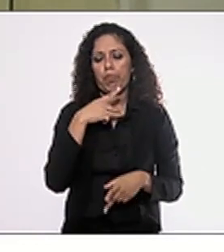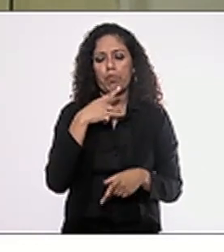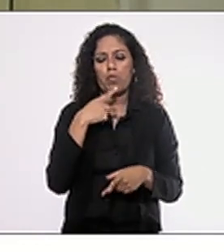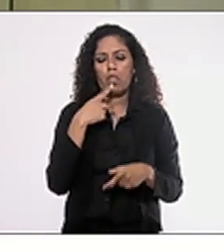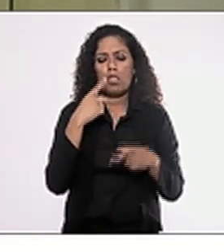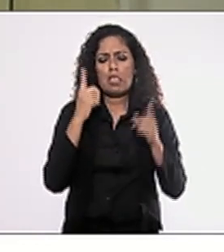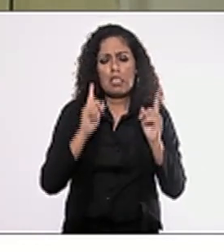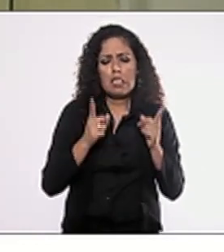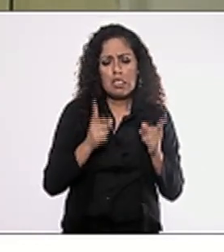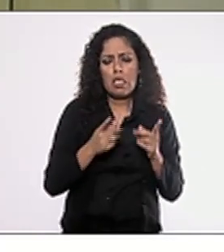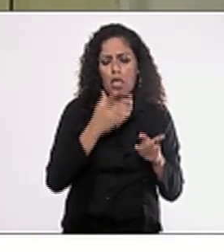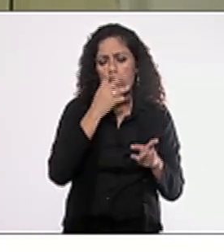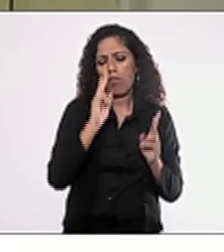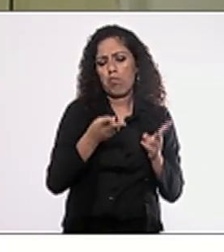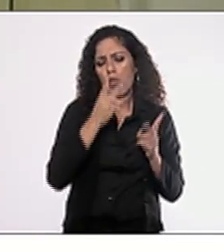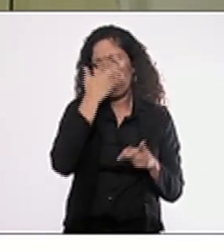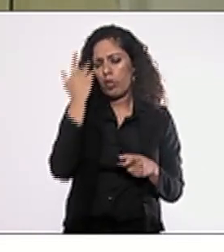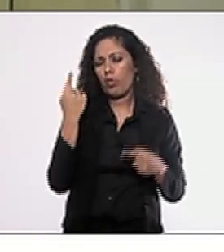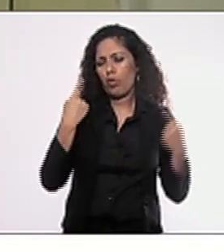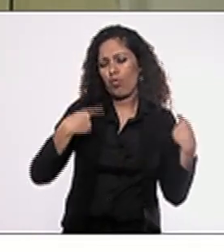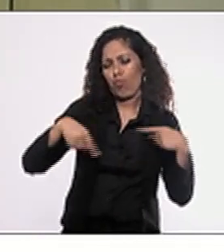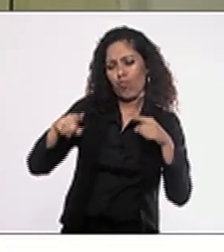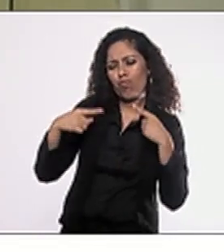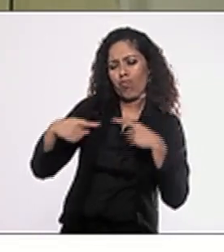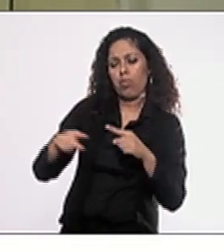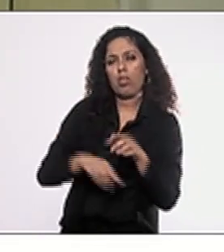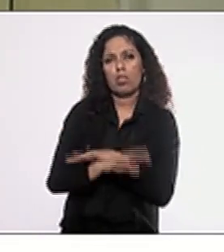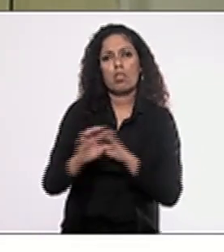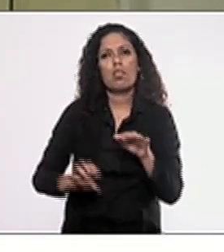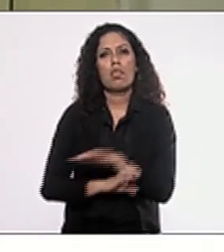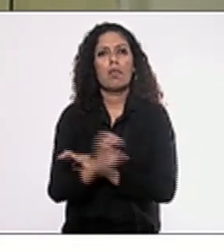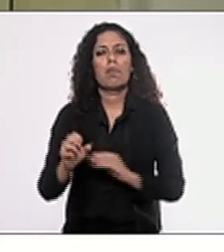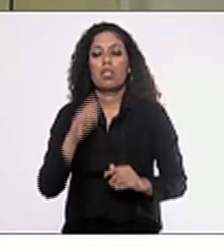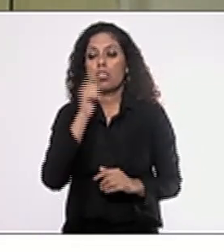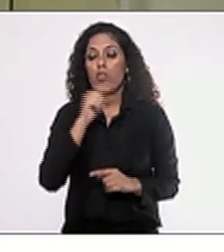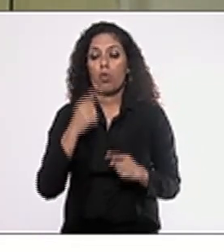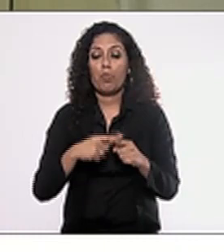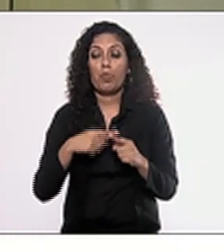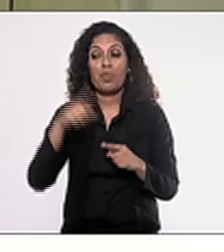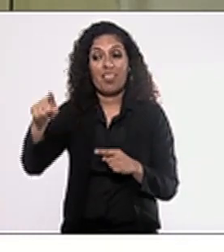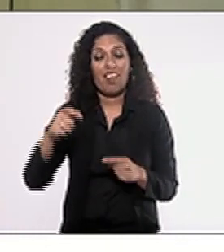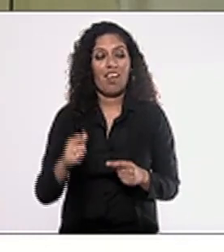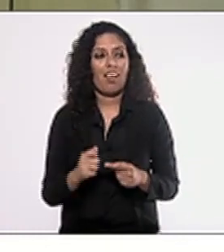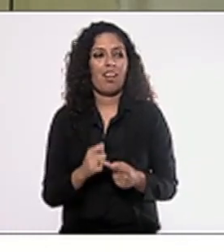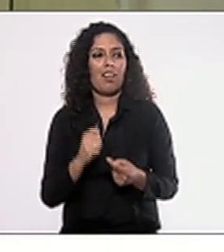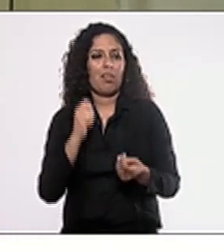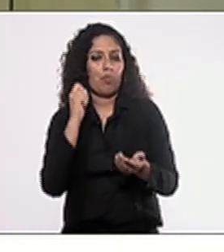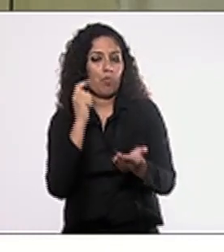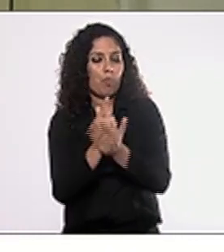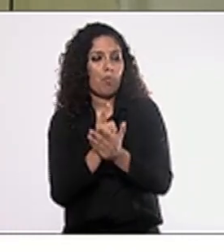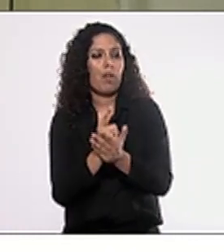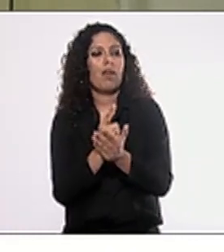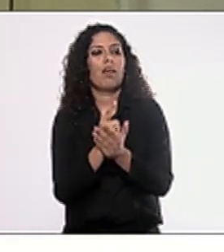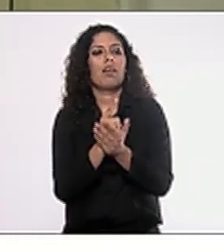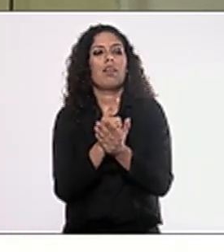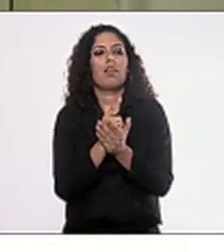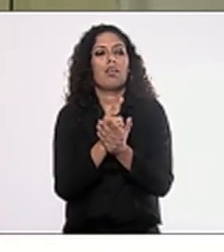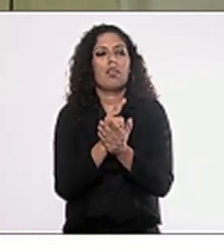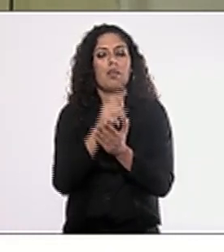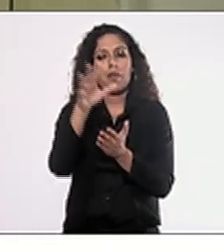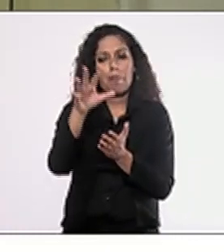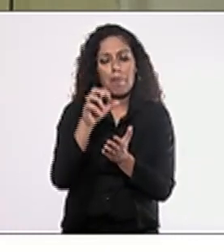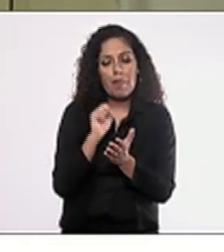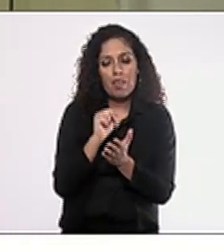contra a SEDAI são sobre a forma como a SEDAI faz a cobrança. A questão dela cobrar a tarifa mínima ou cobrar o que